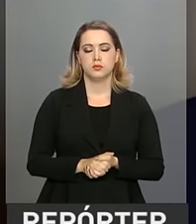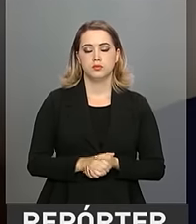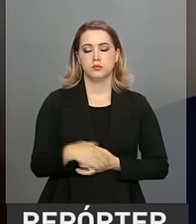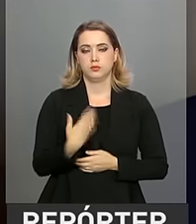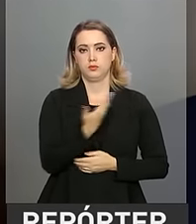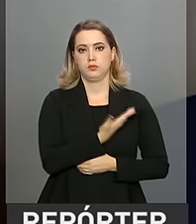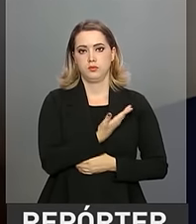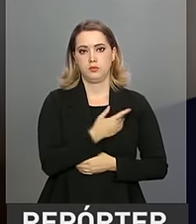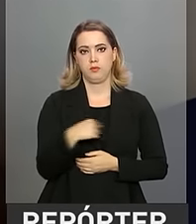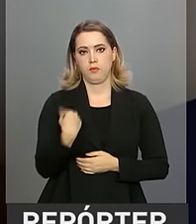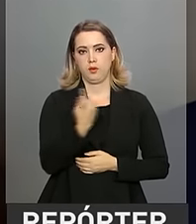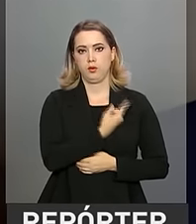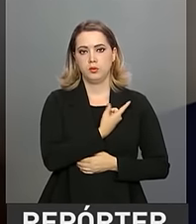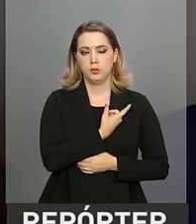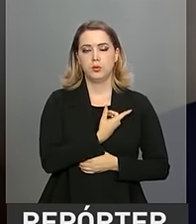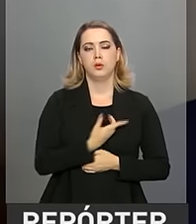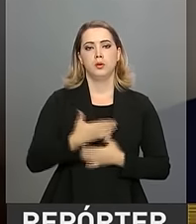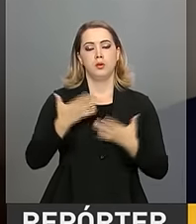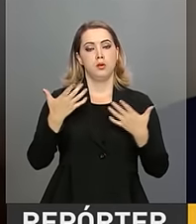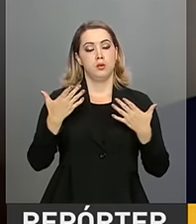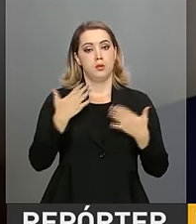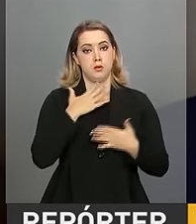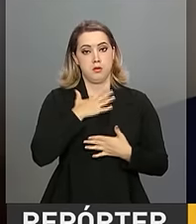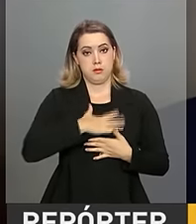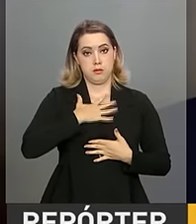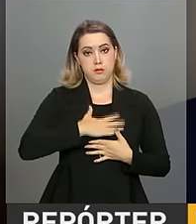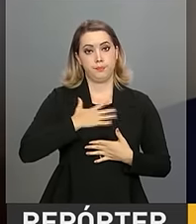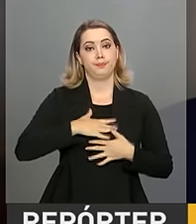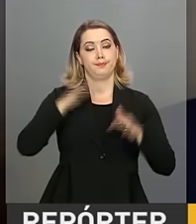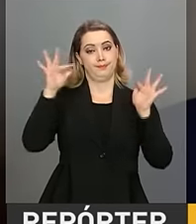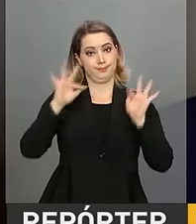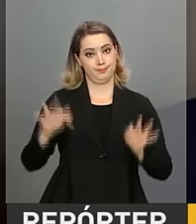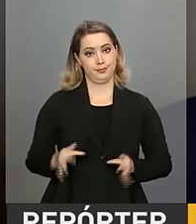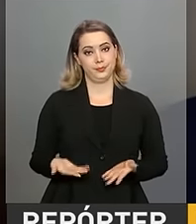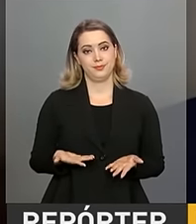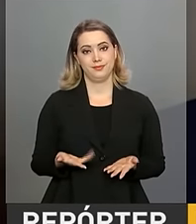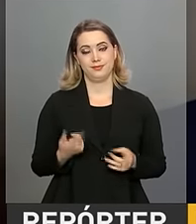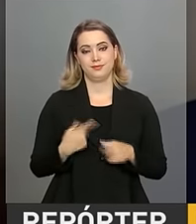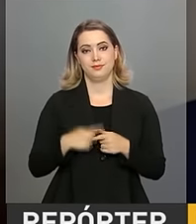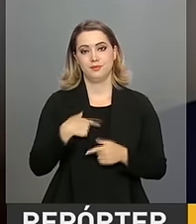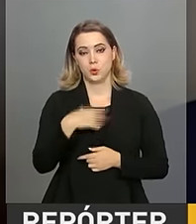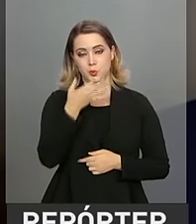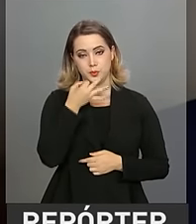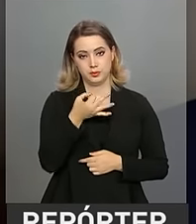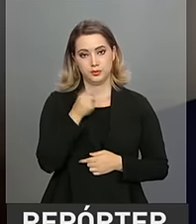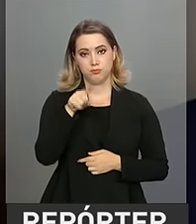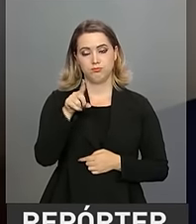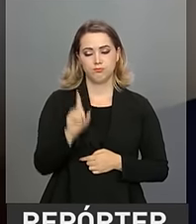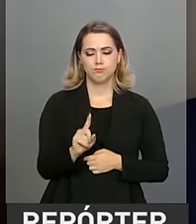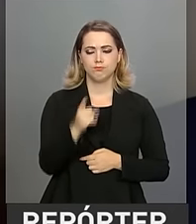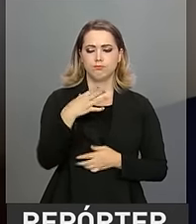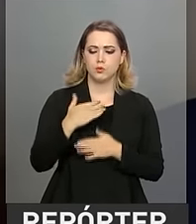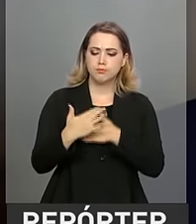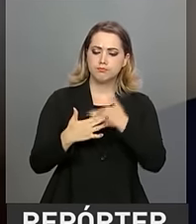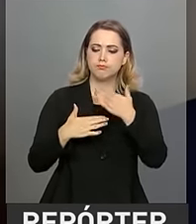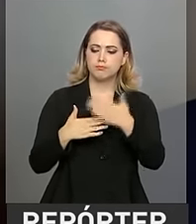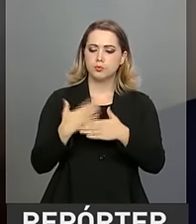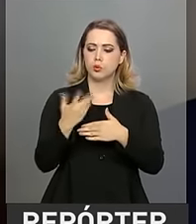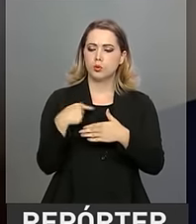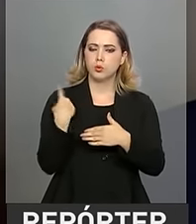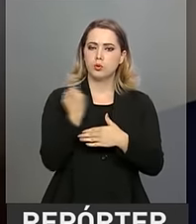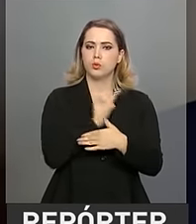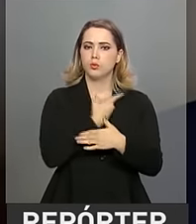ficamos extremamente satisfeitos e e achamos que com esse passo nós iniciamos